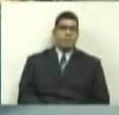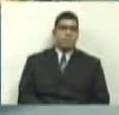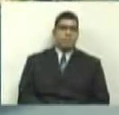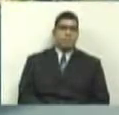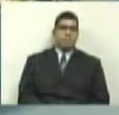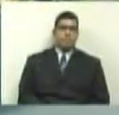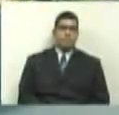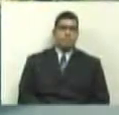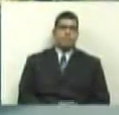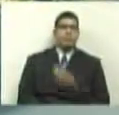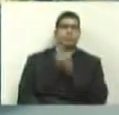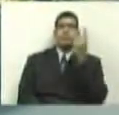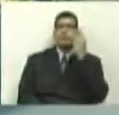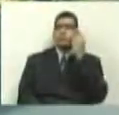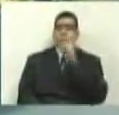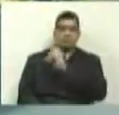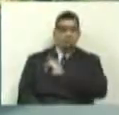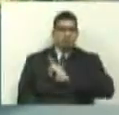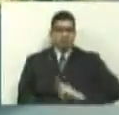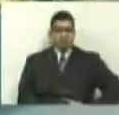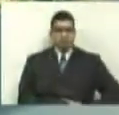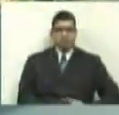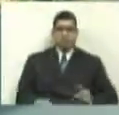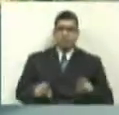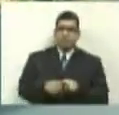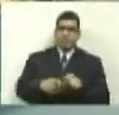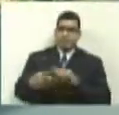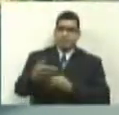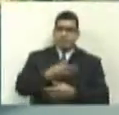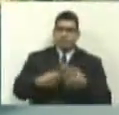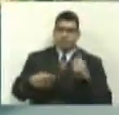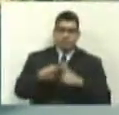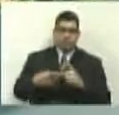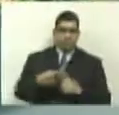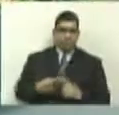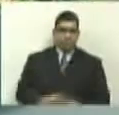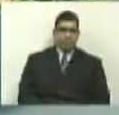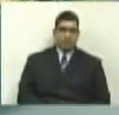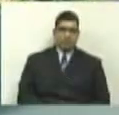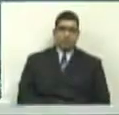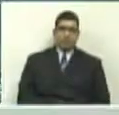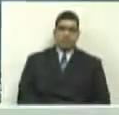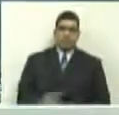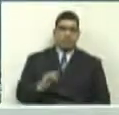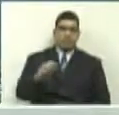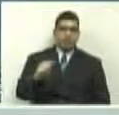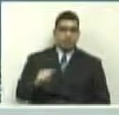Senhor presidente, senhores deputados, senhoras deputadas, telespectadores da TV Assembleia.